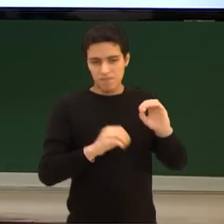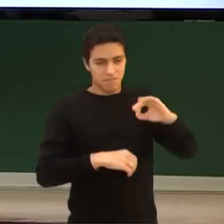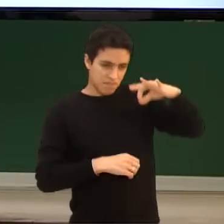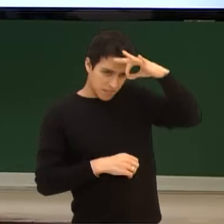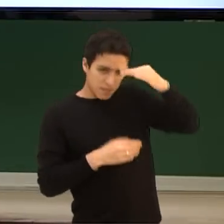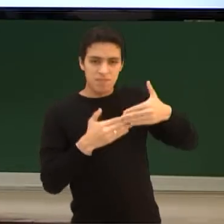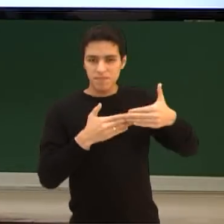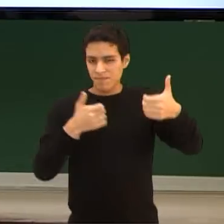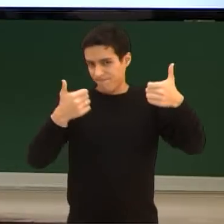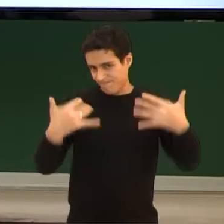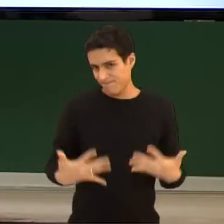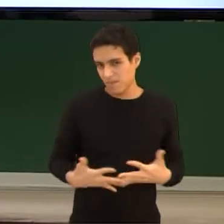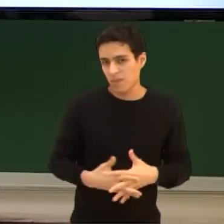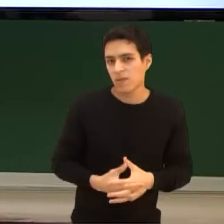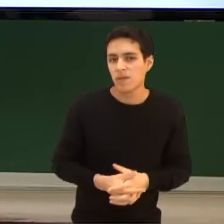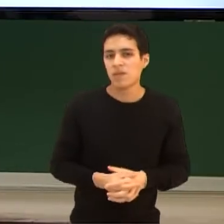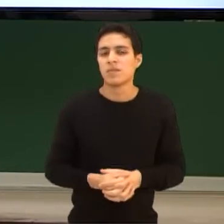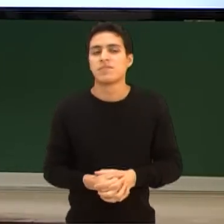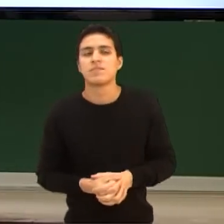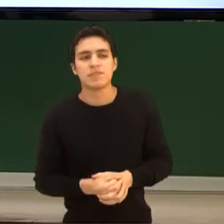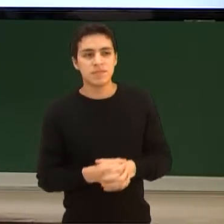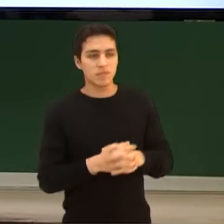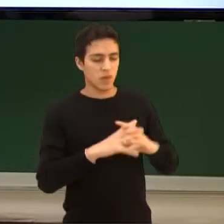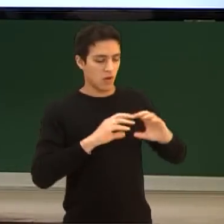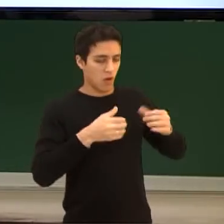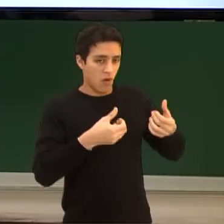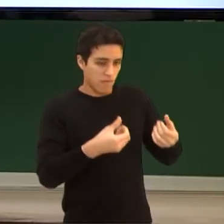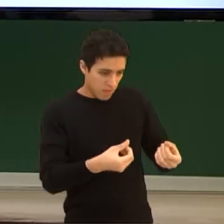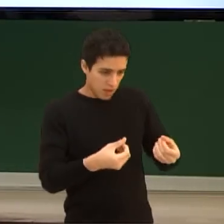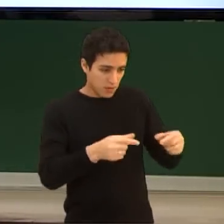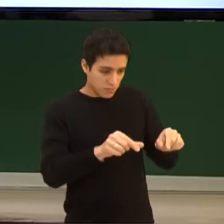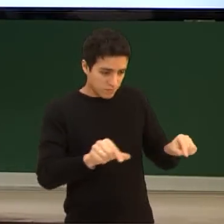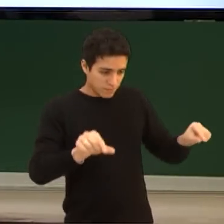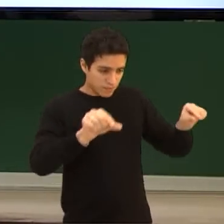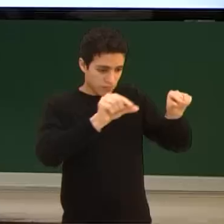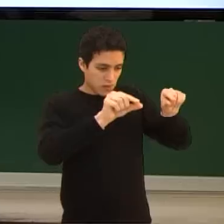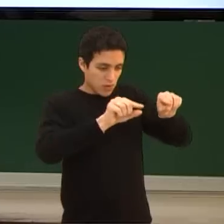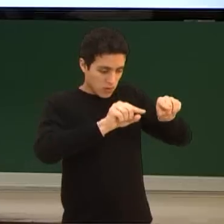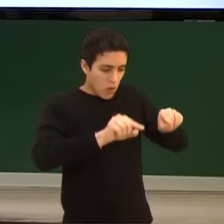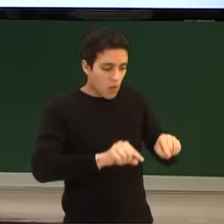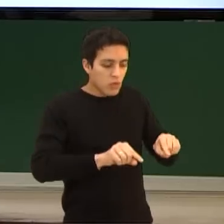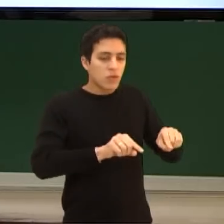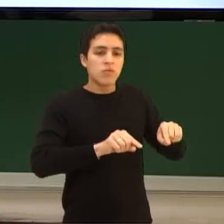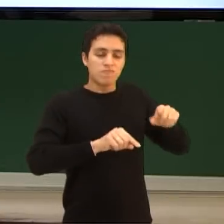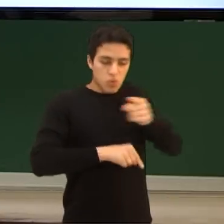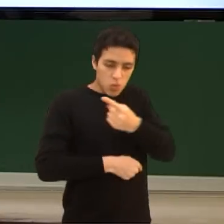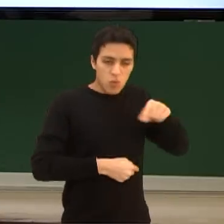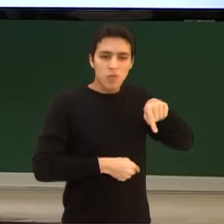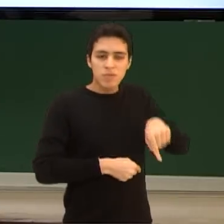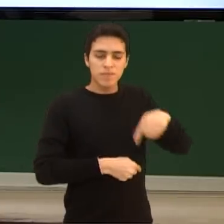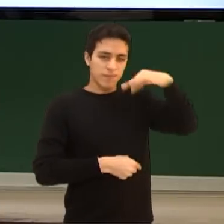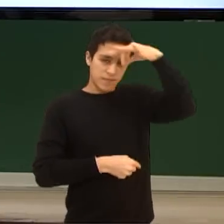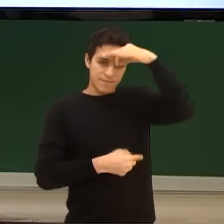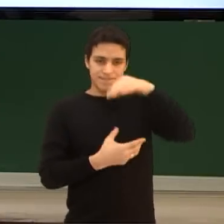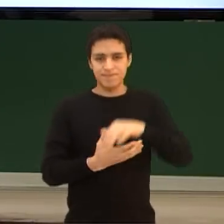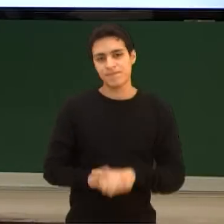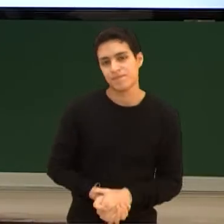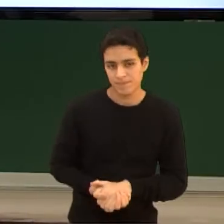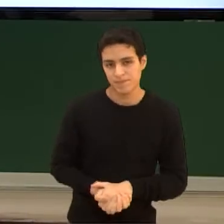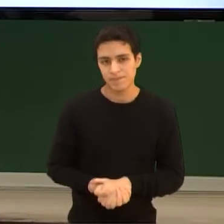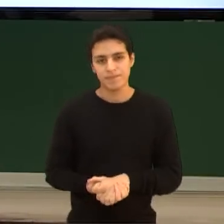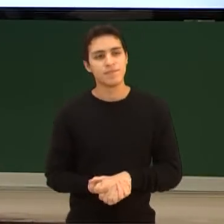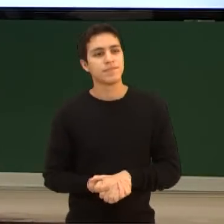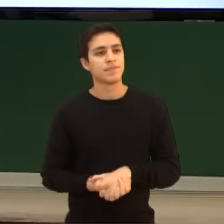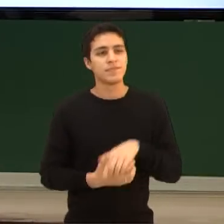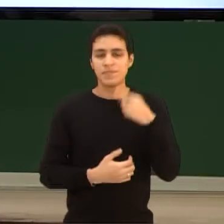falar mais para frente, tá? Então, ovários, tubas uterinas, útero e vagina. Aqui,